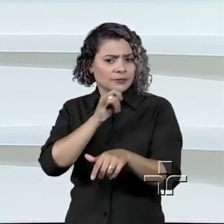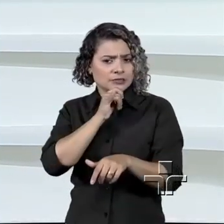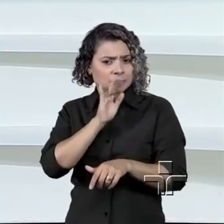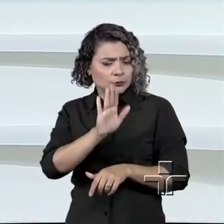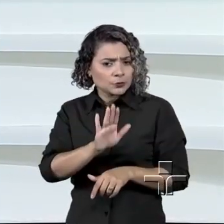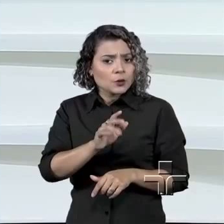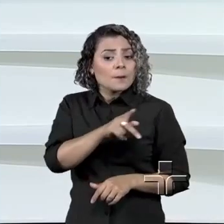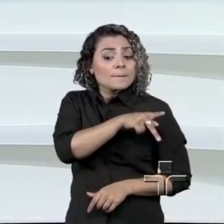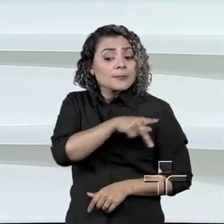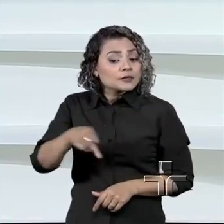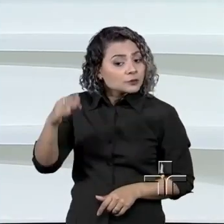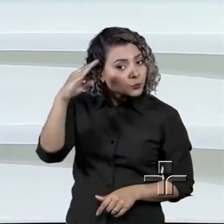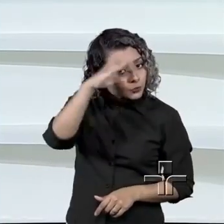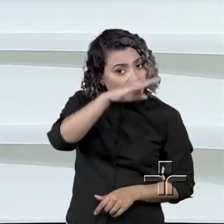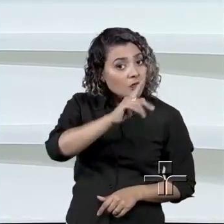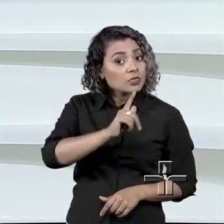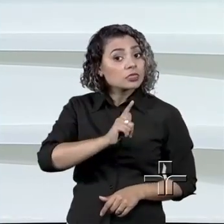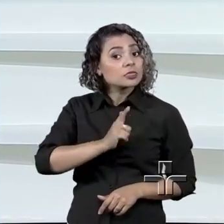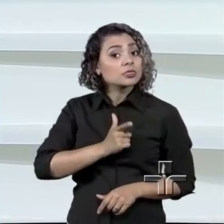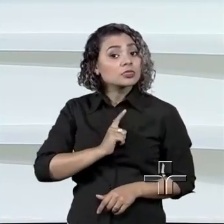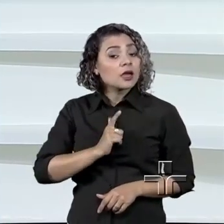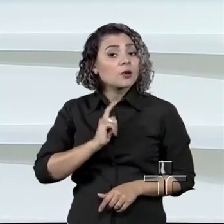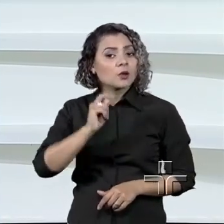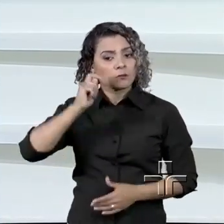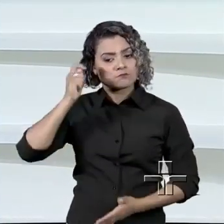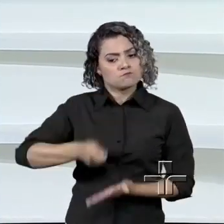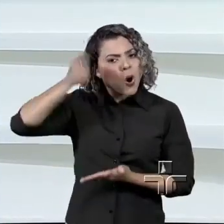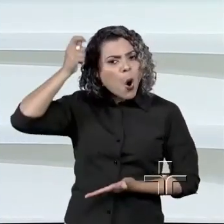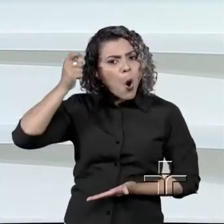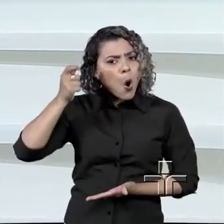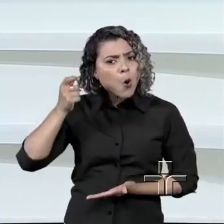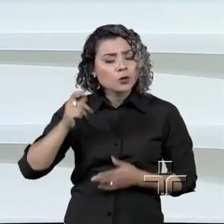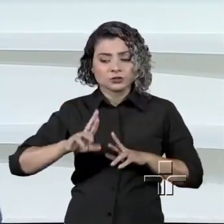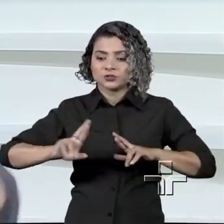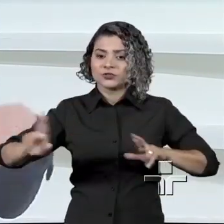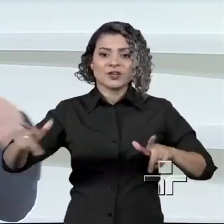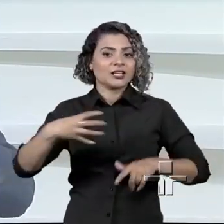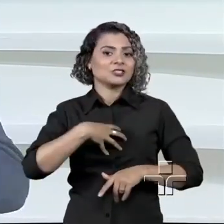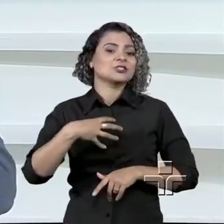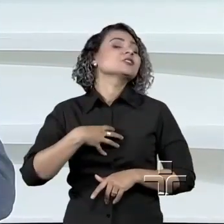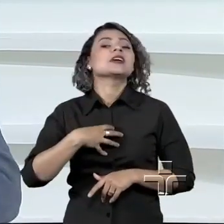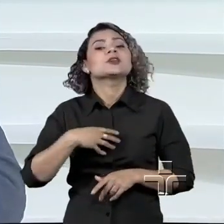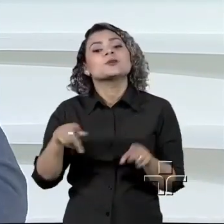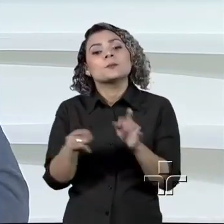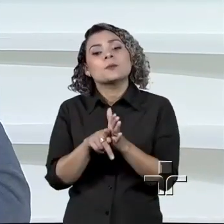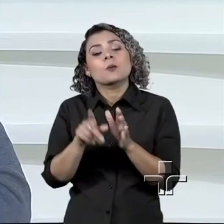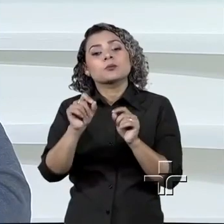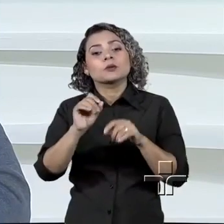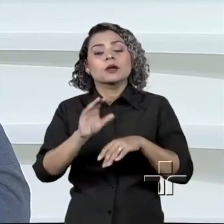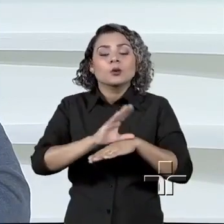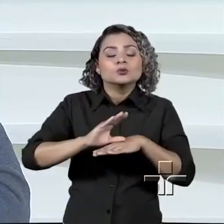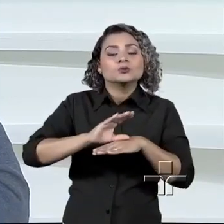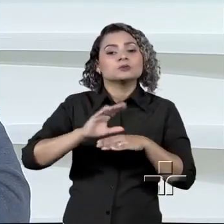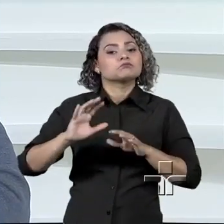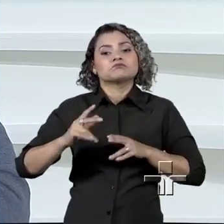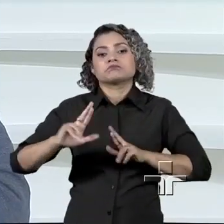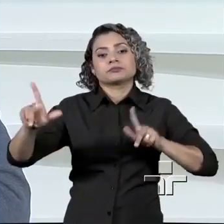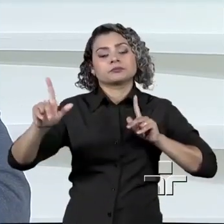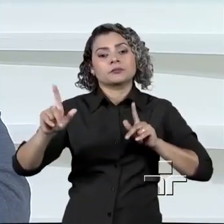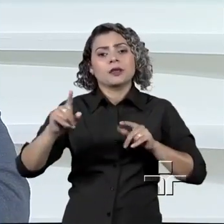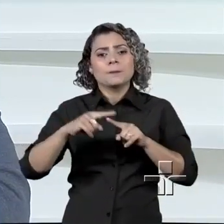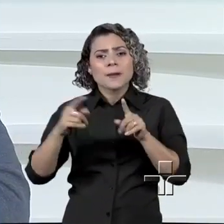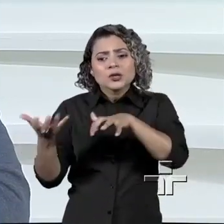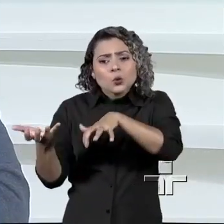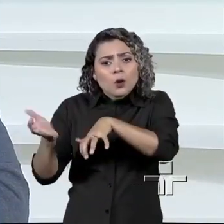primeiro, o presidente eleito tem posições muito mais radicais, muito mais diferentes, assim, incondicionais em relação a esses temas, e segundo, que o próprio